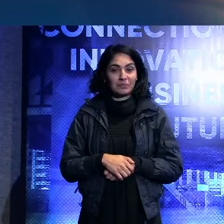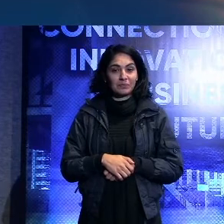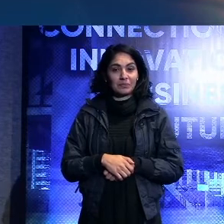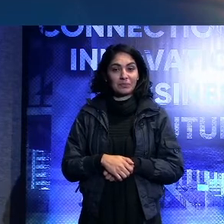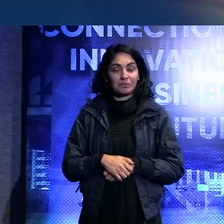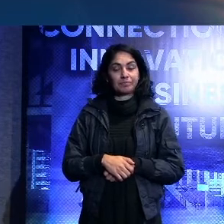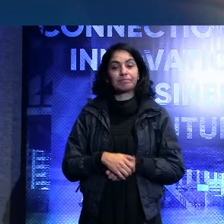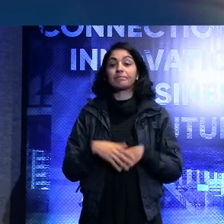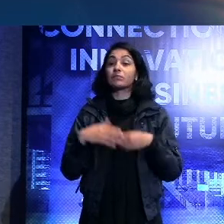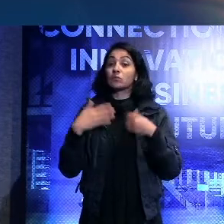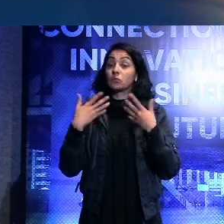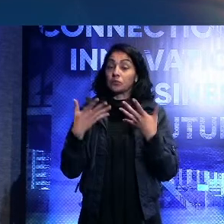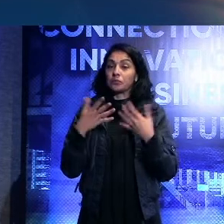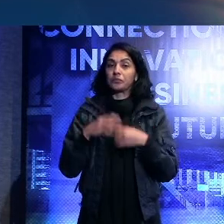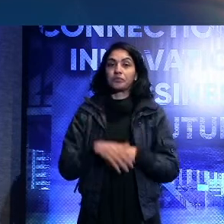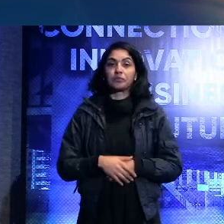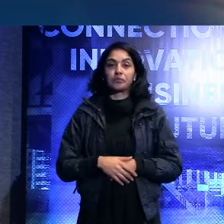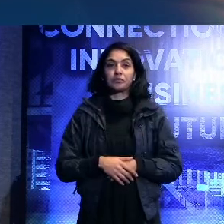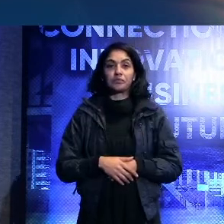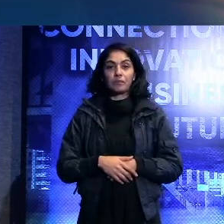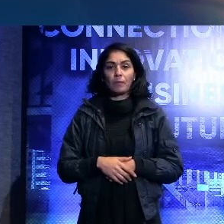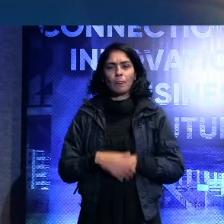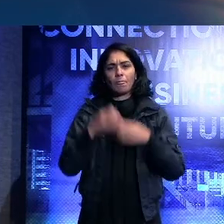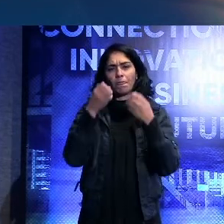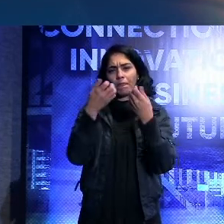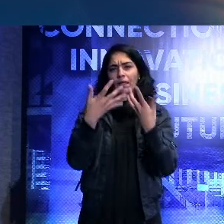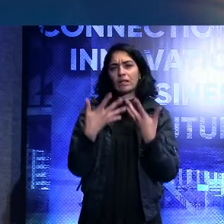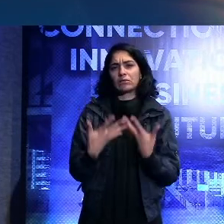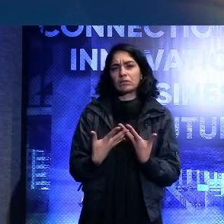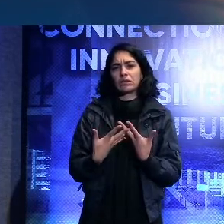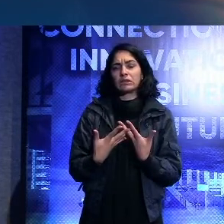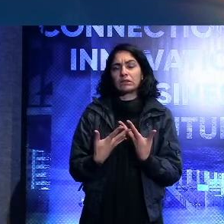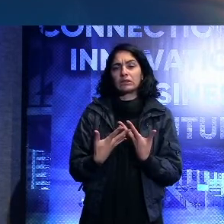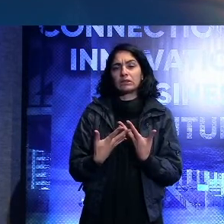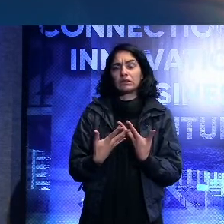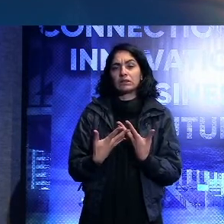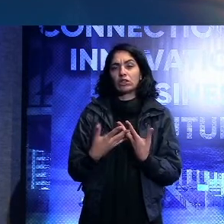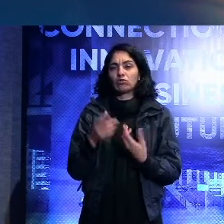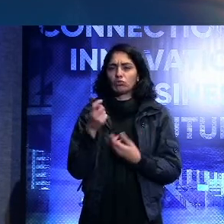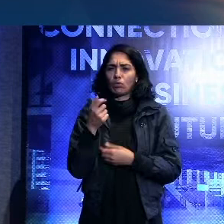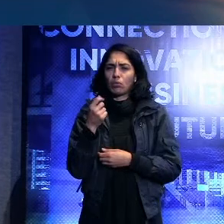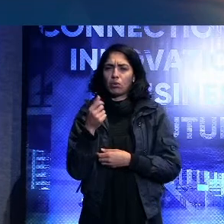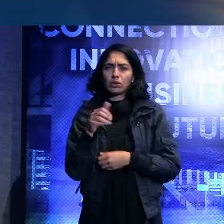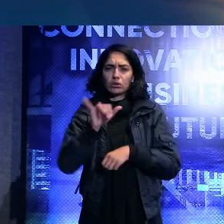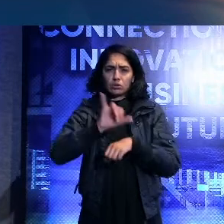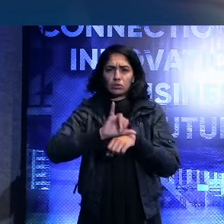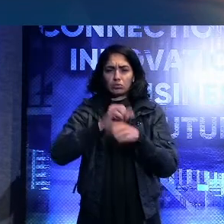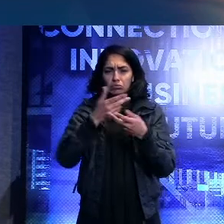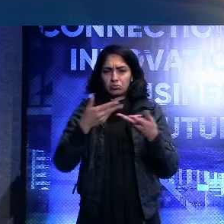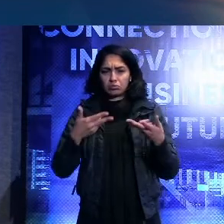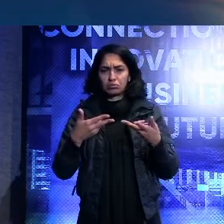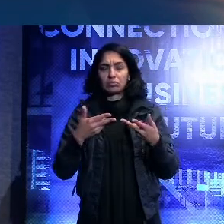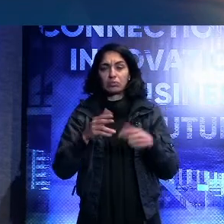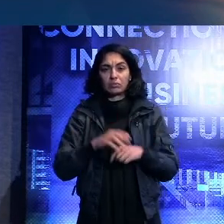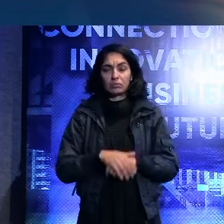Bom, aqui explicando um pouquinho sobre orientação a objeto, né, para quem não conhece.